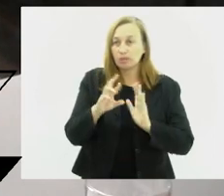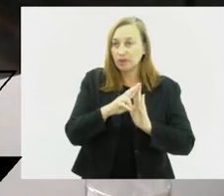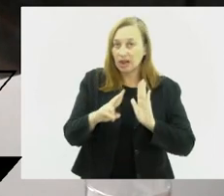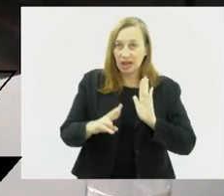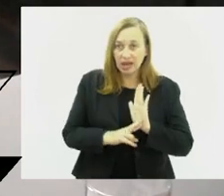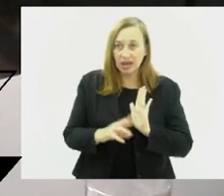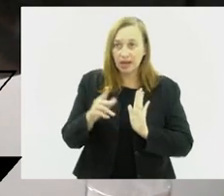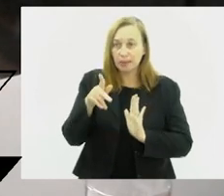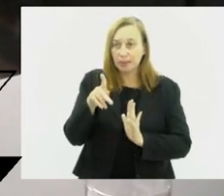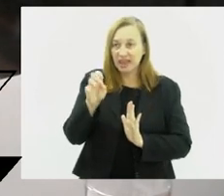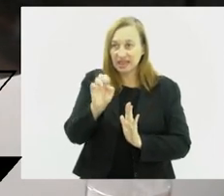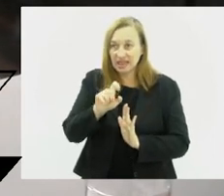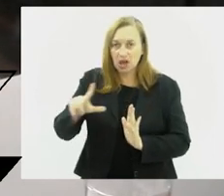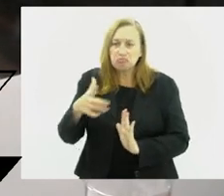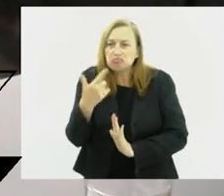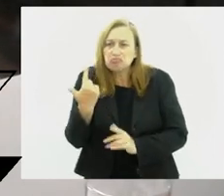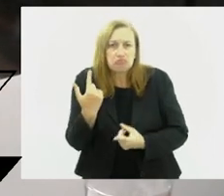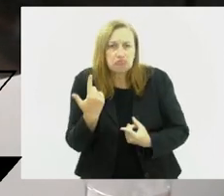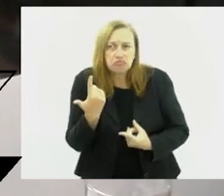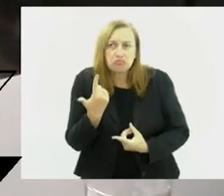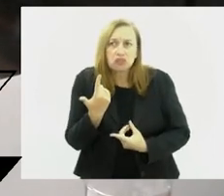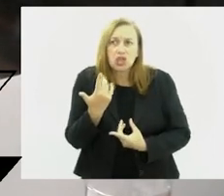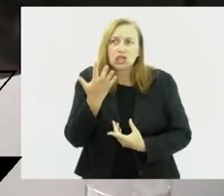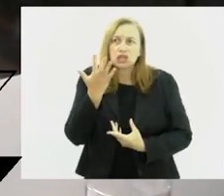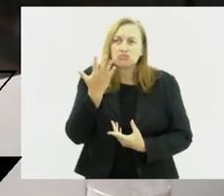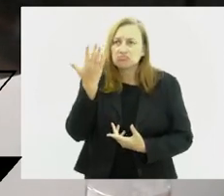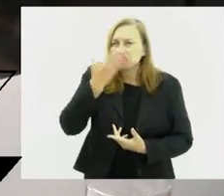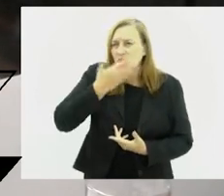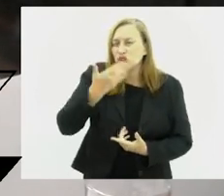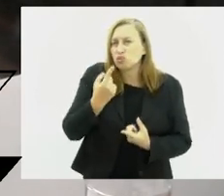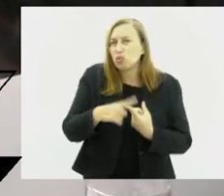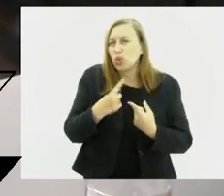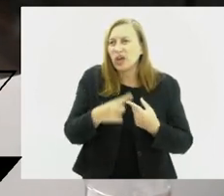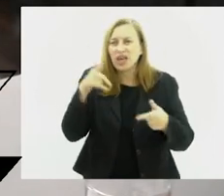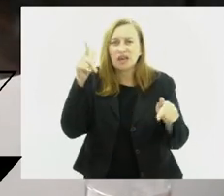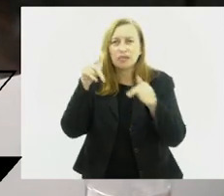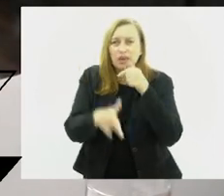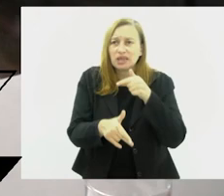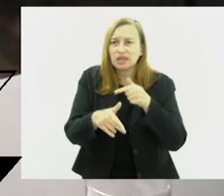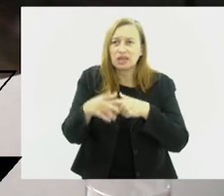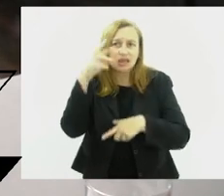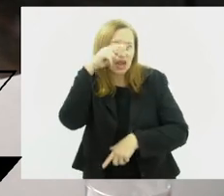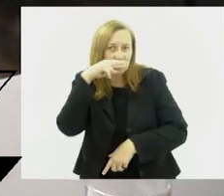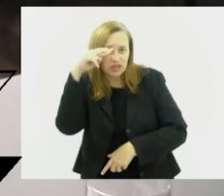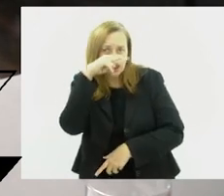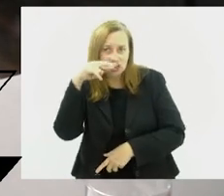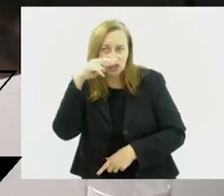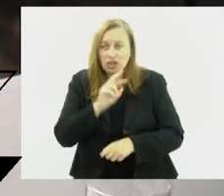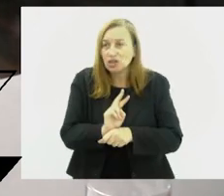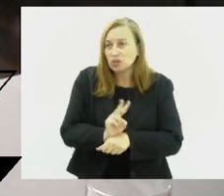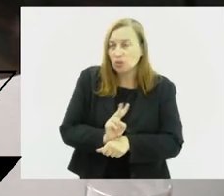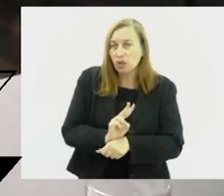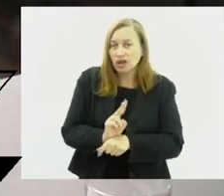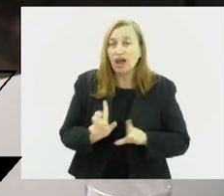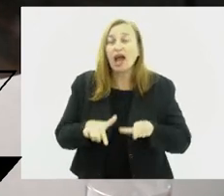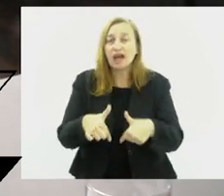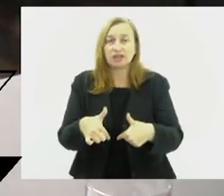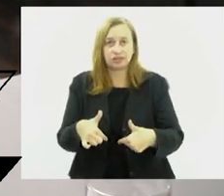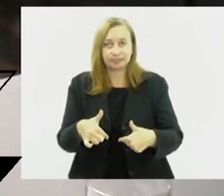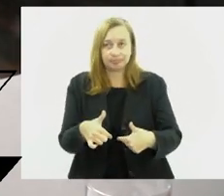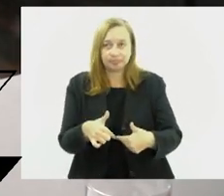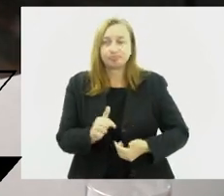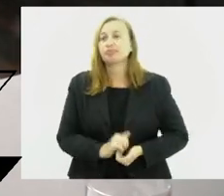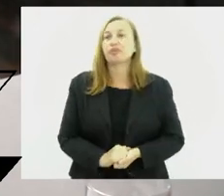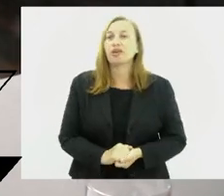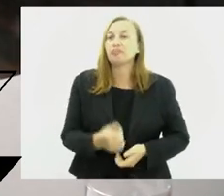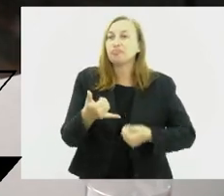não vejo por que impedir que a vigilância, através de suas guardas, atuem. E aí